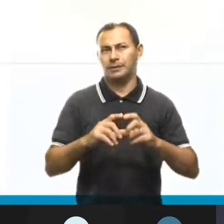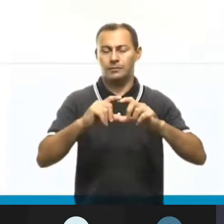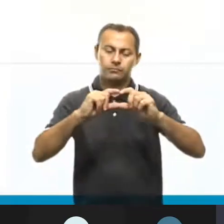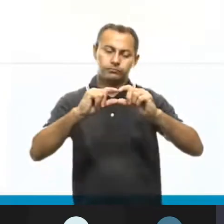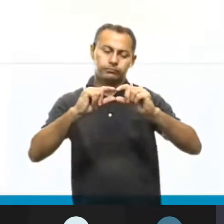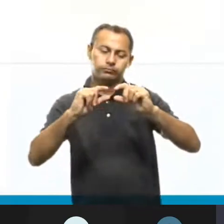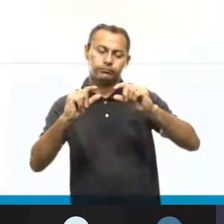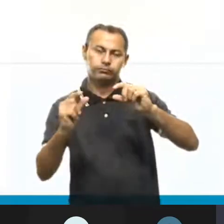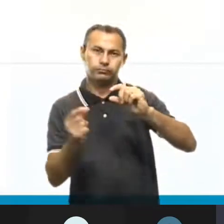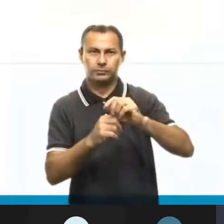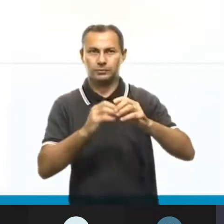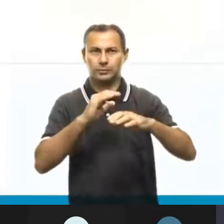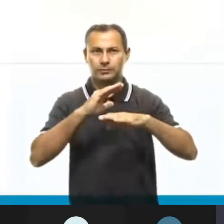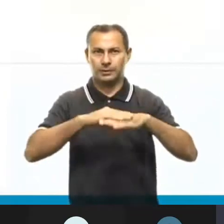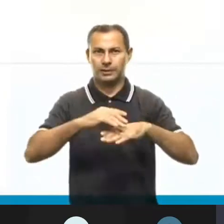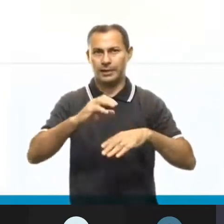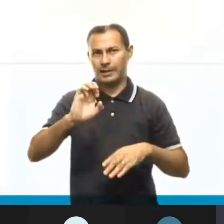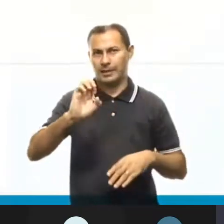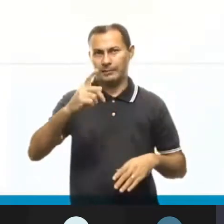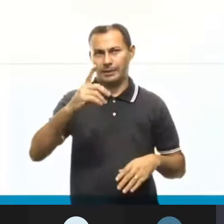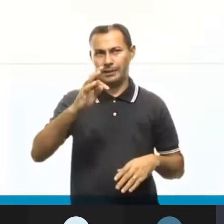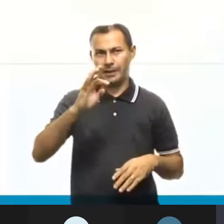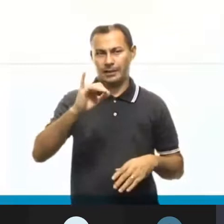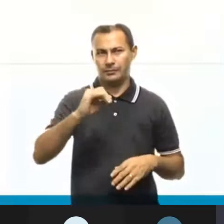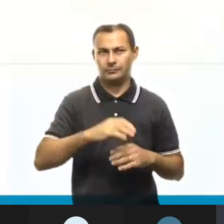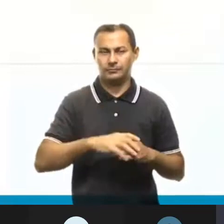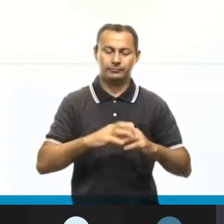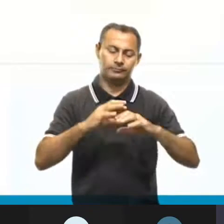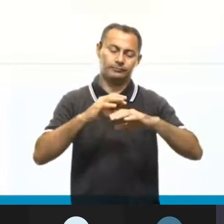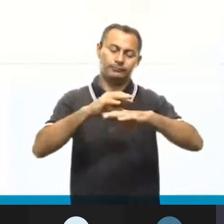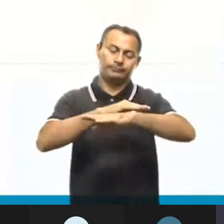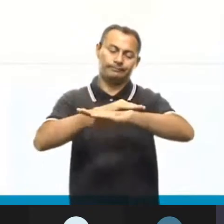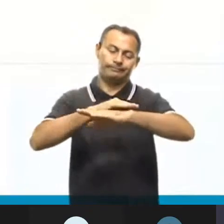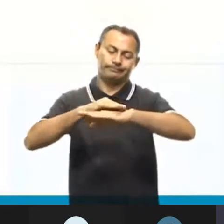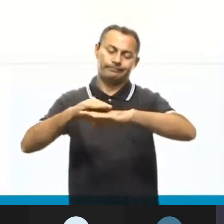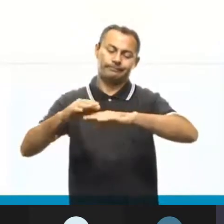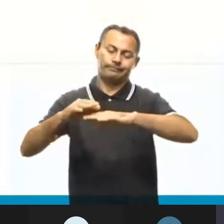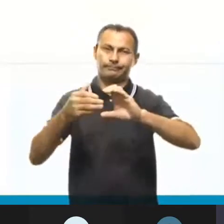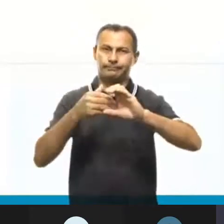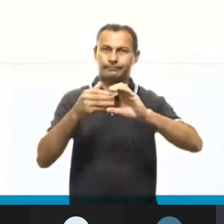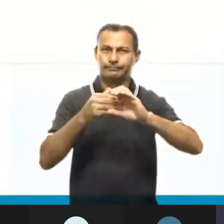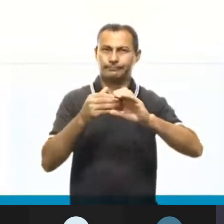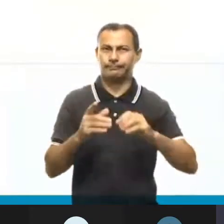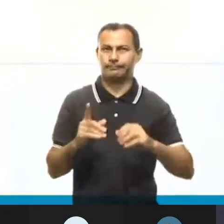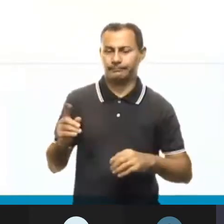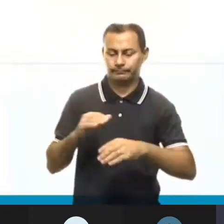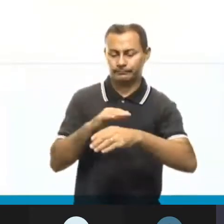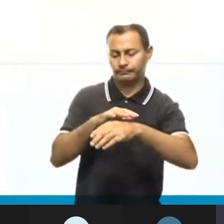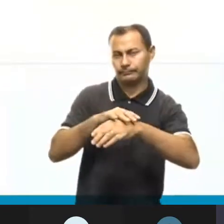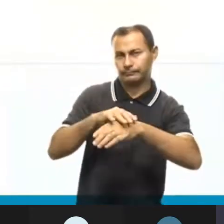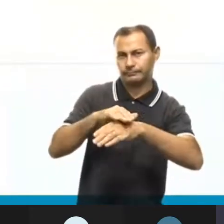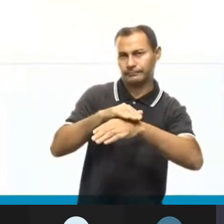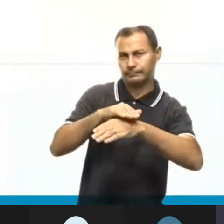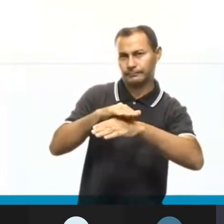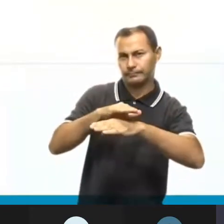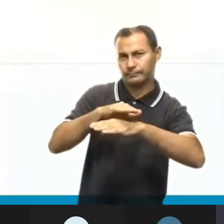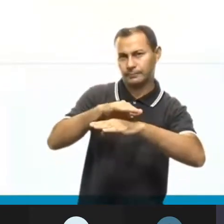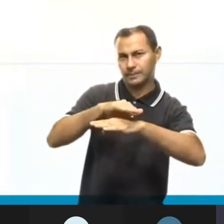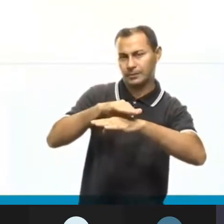que a gente vê aqui sobre o epitélio, né, nessa margem apical, né, no polo apical das células aqui, né, isso aqui, ó,